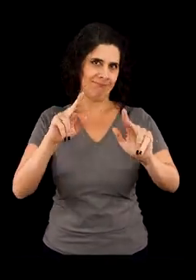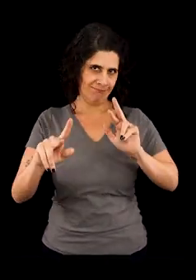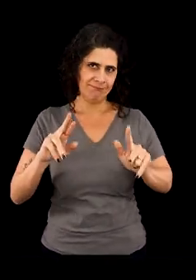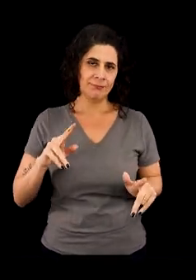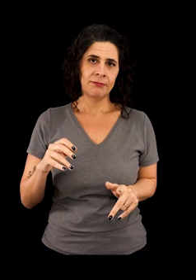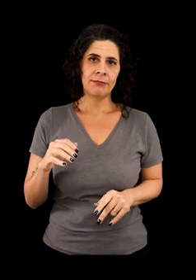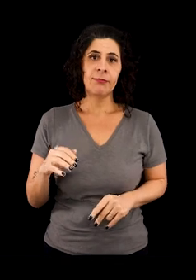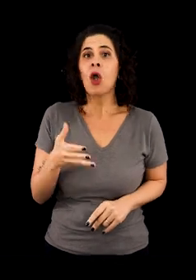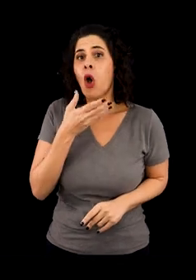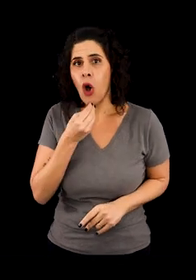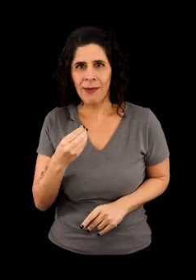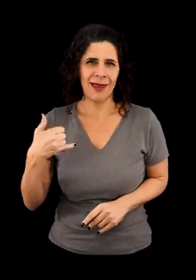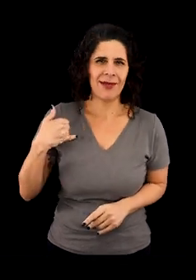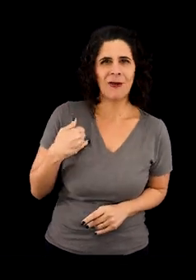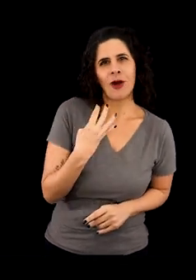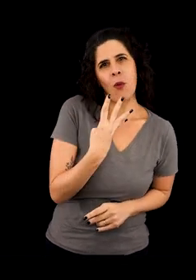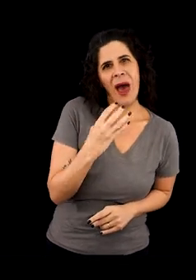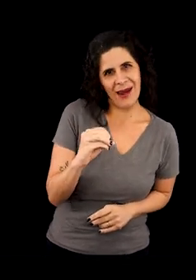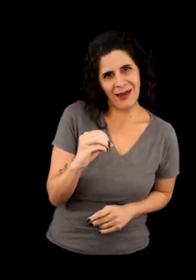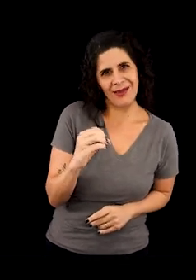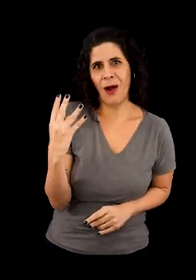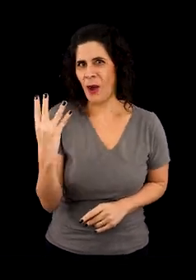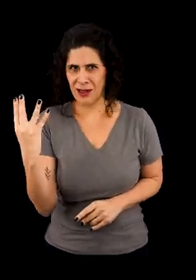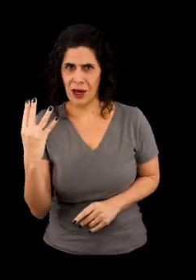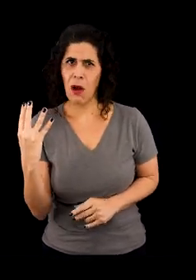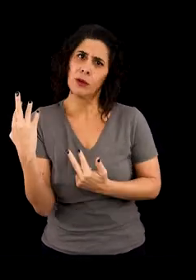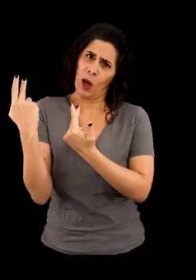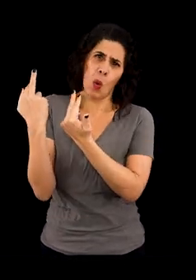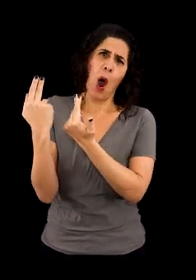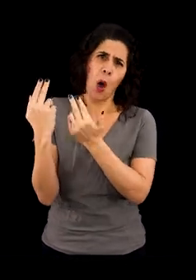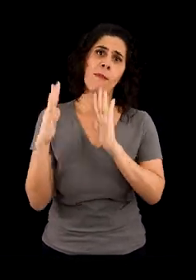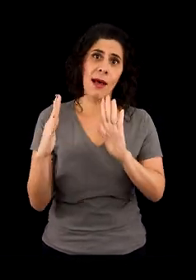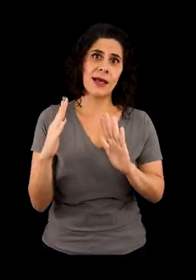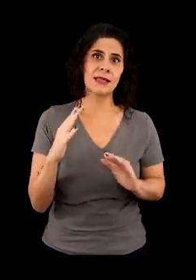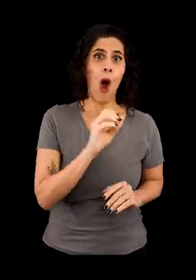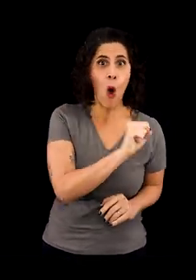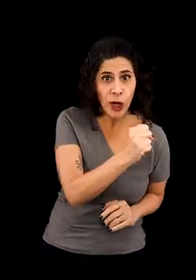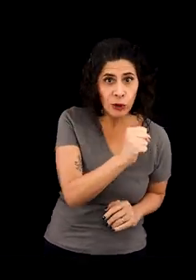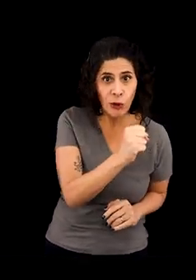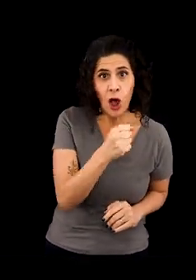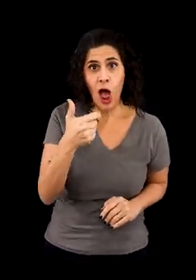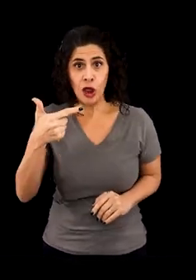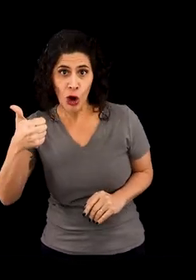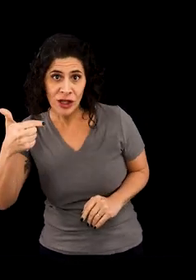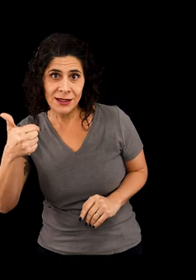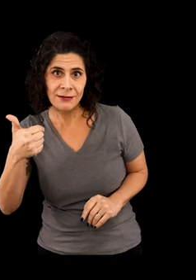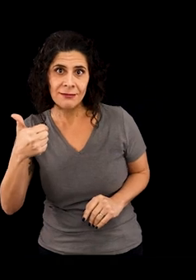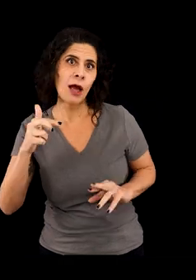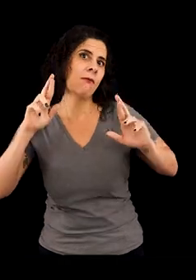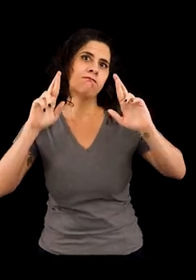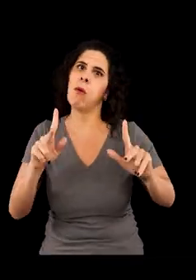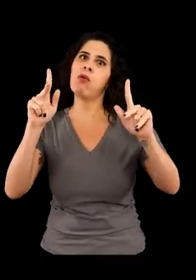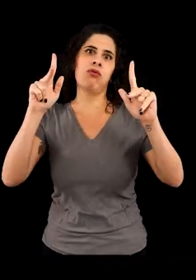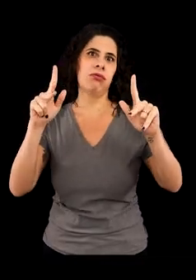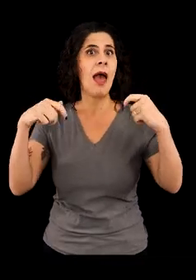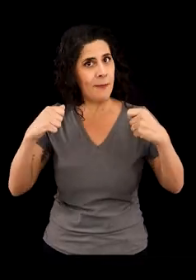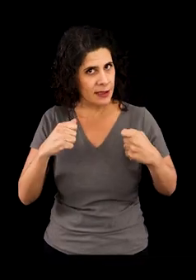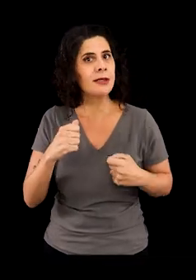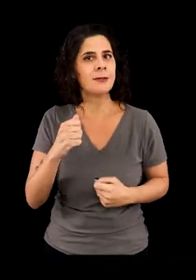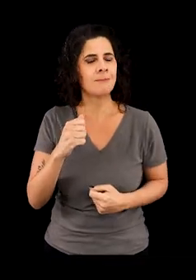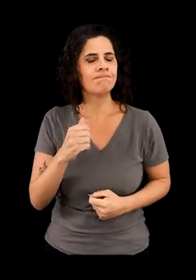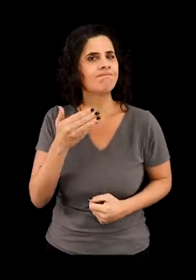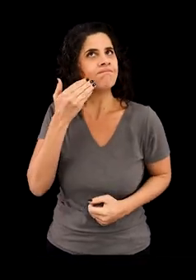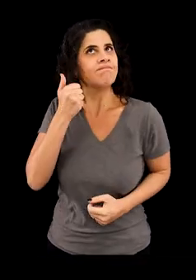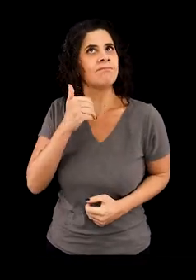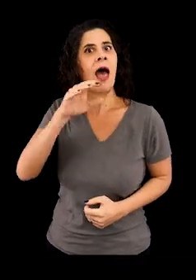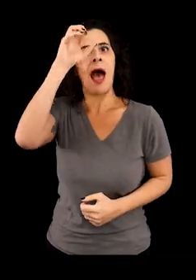Um homem de 40, outro de 44 são iguais, mas uma criança de 8, outra de 12 são totalmente diferentes. E eu tenho que notar,